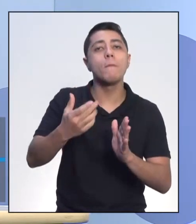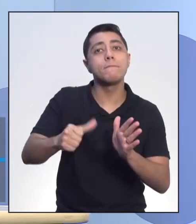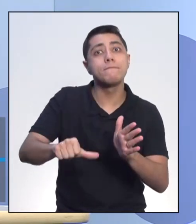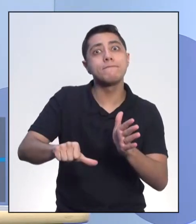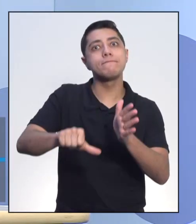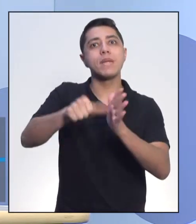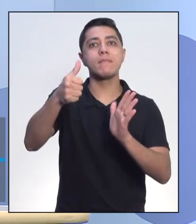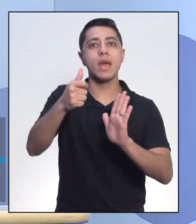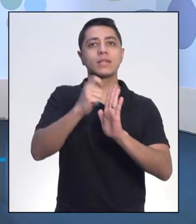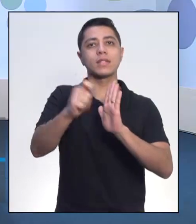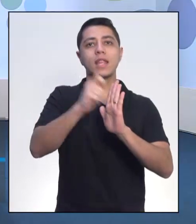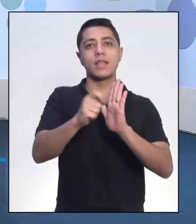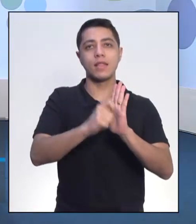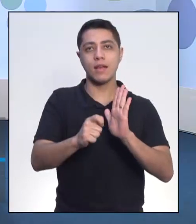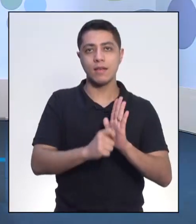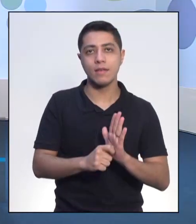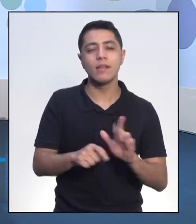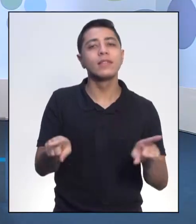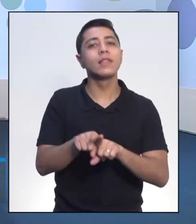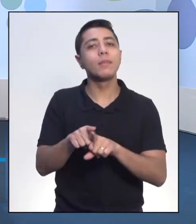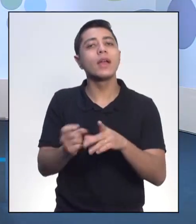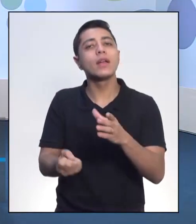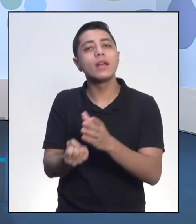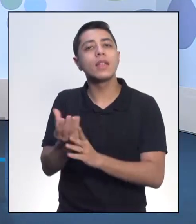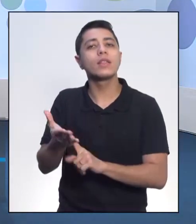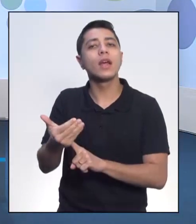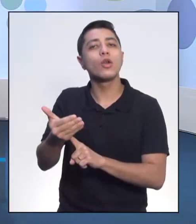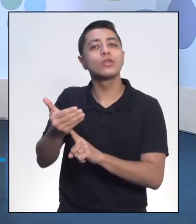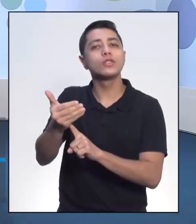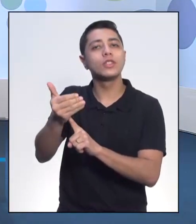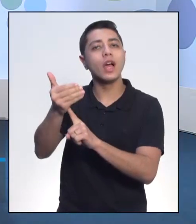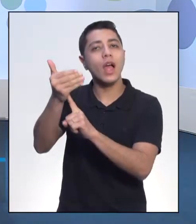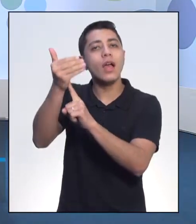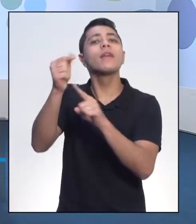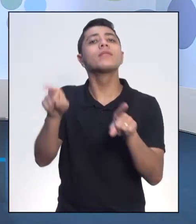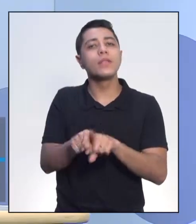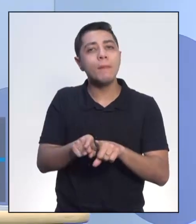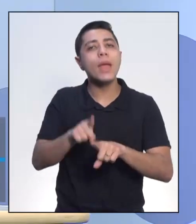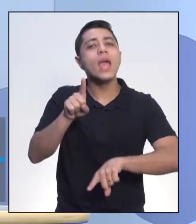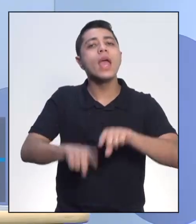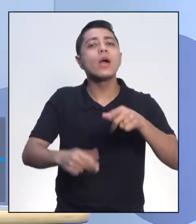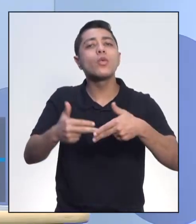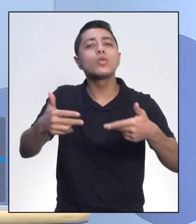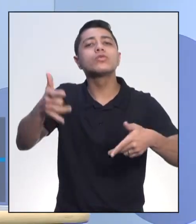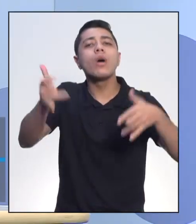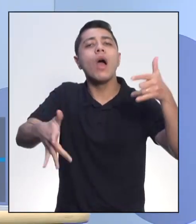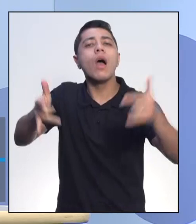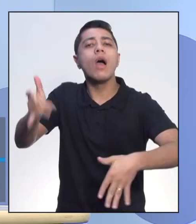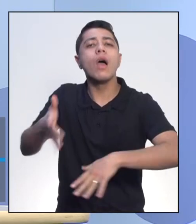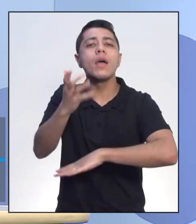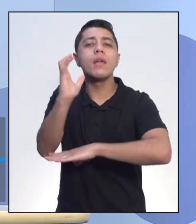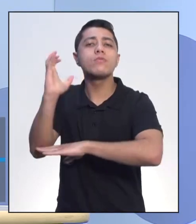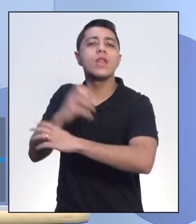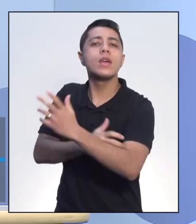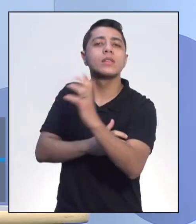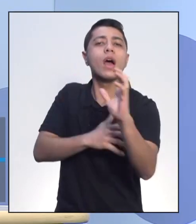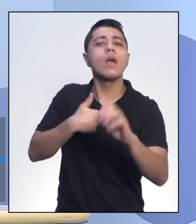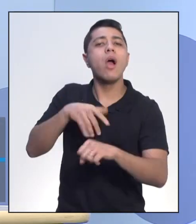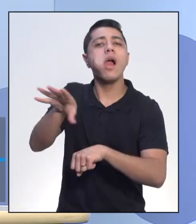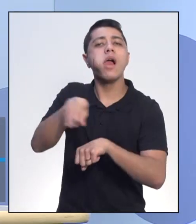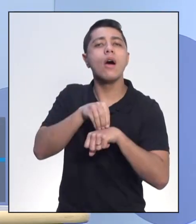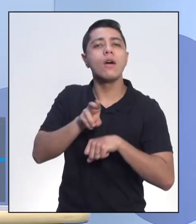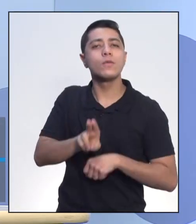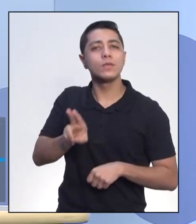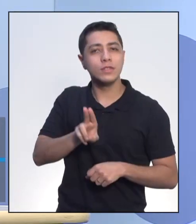tecnologia, aplicada, inclusive, ao aproveitamento de recursos naturais, tudo isso foi caracterizando a civilização. Tanto é que